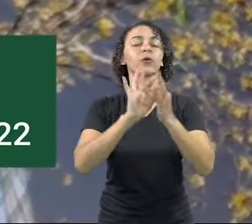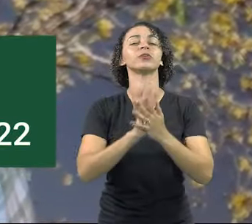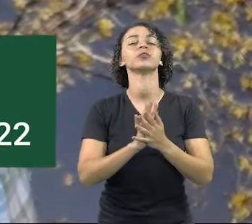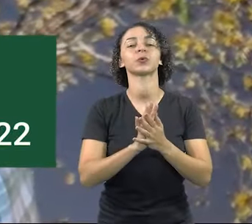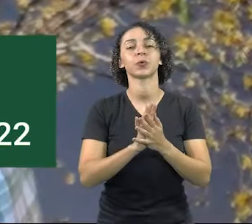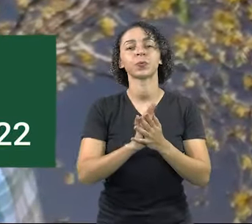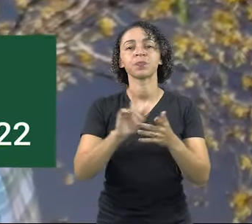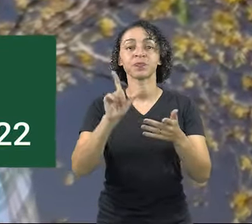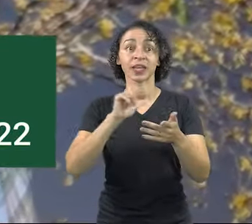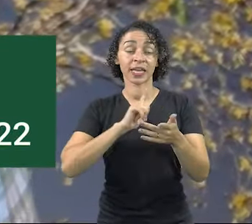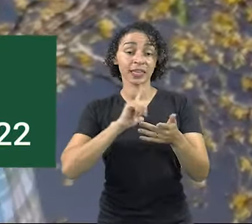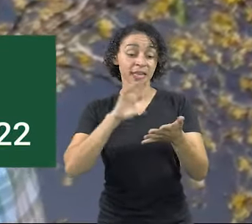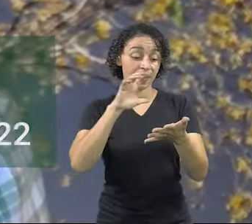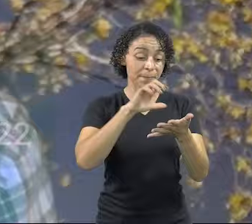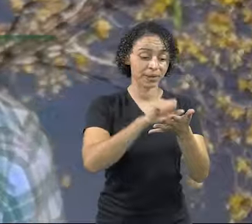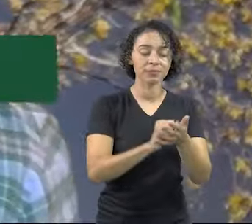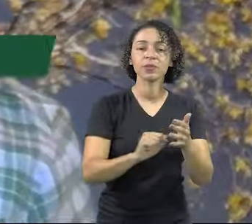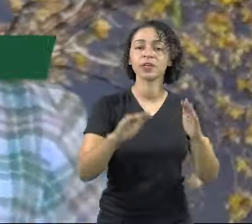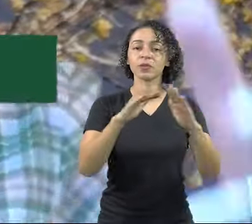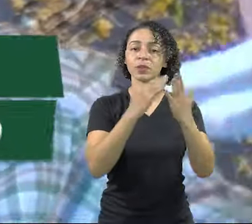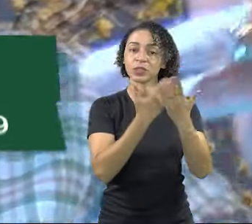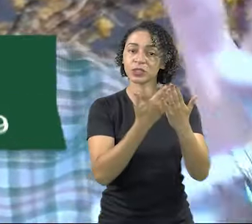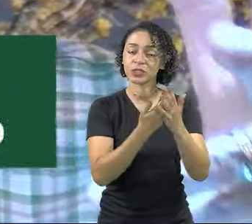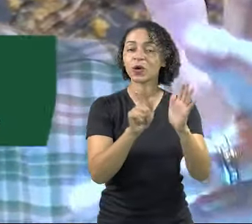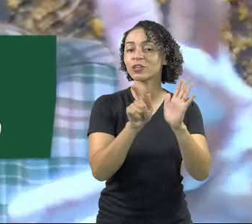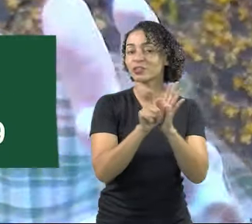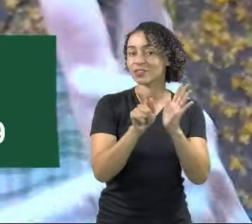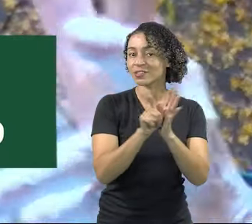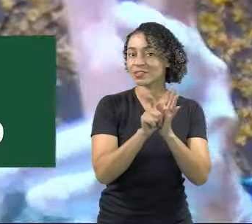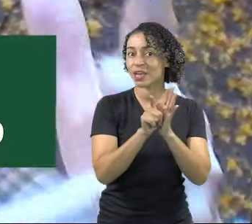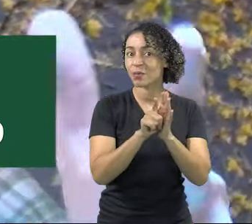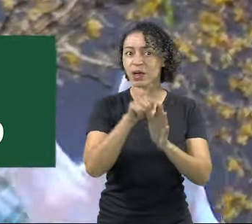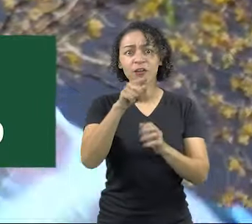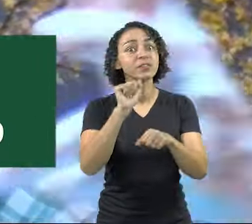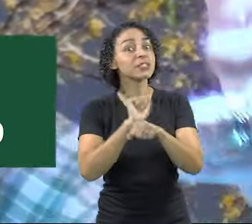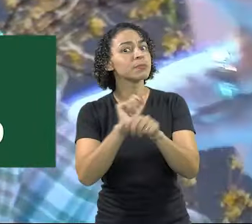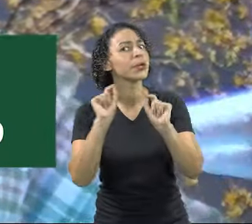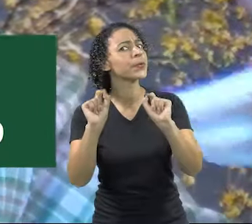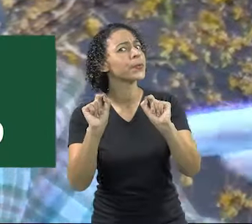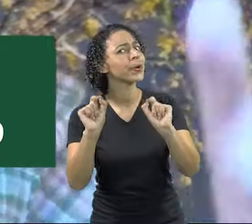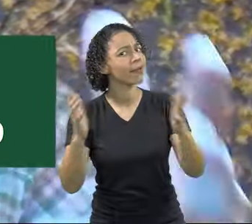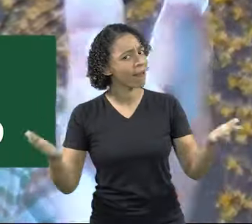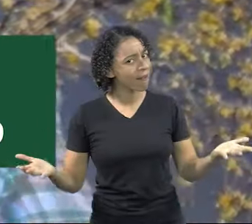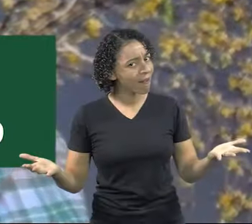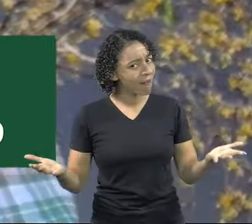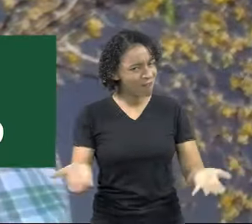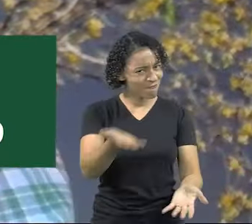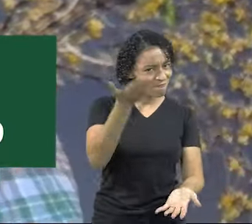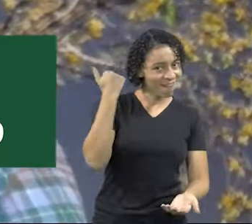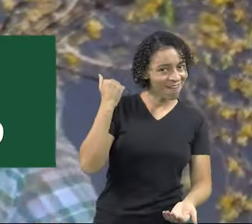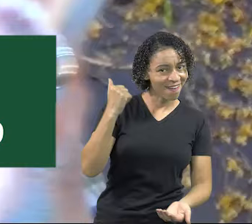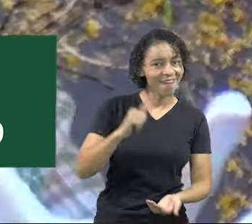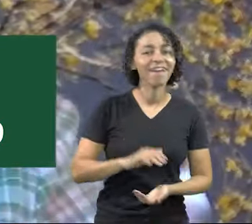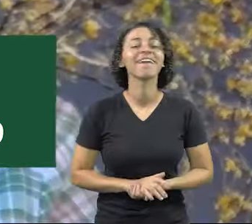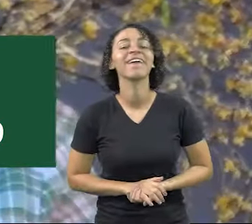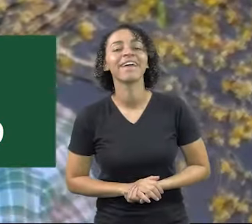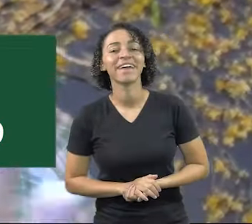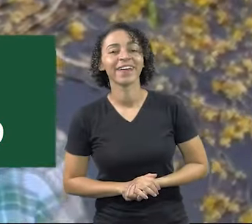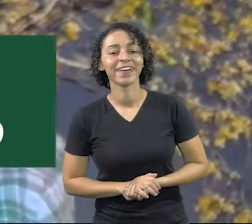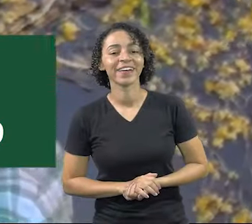matrículas Seminário Teológico temos matrículas no Colégio Batista jsem O que que você está esperando